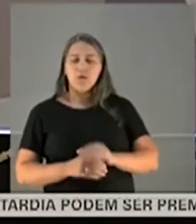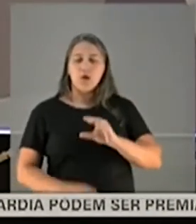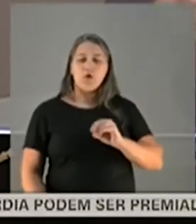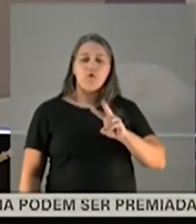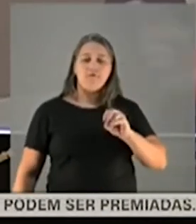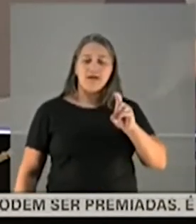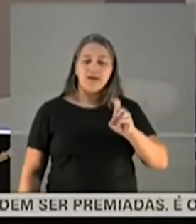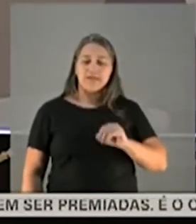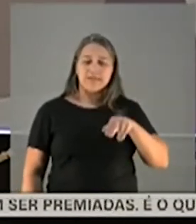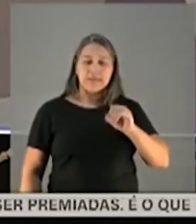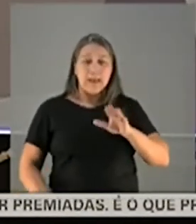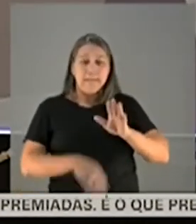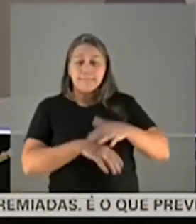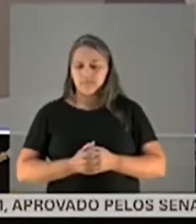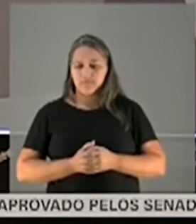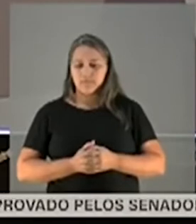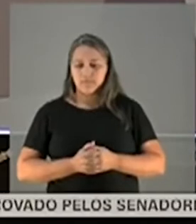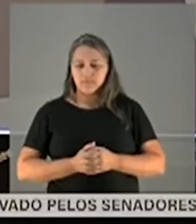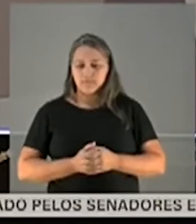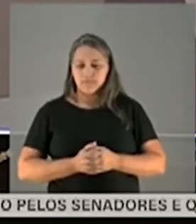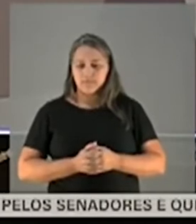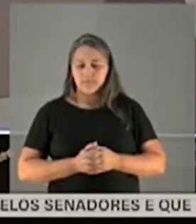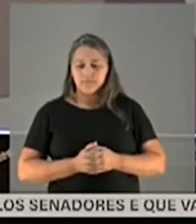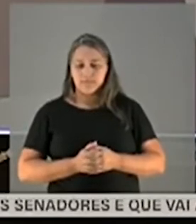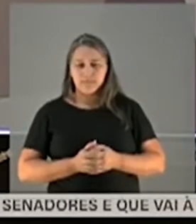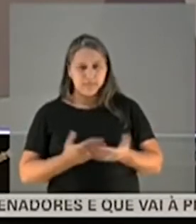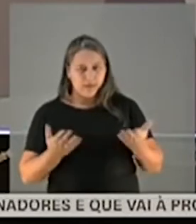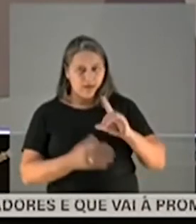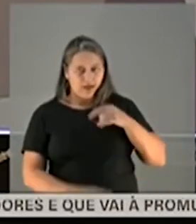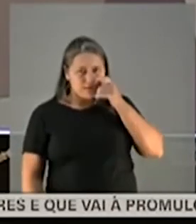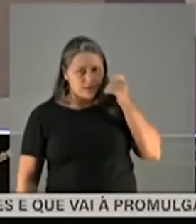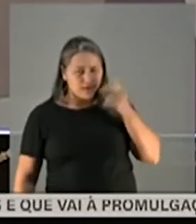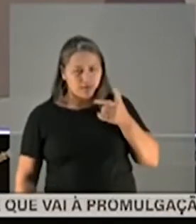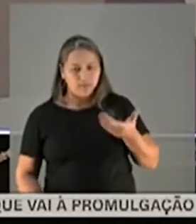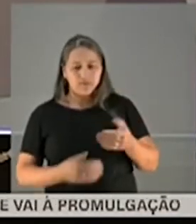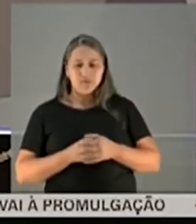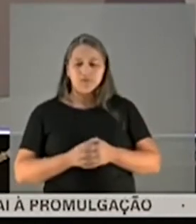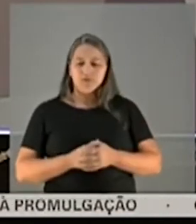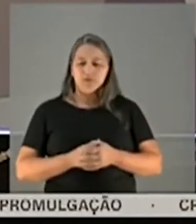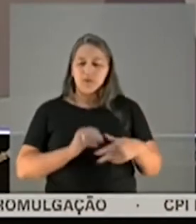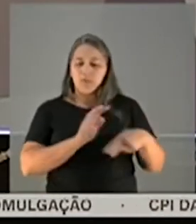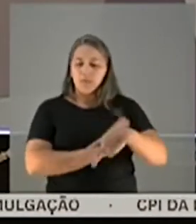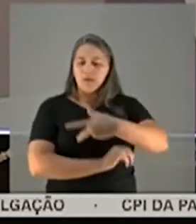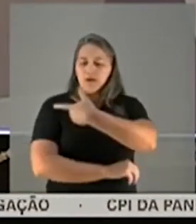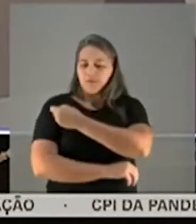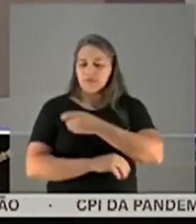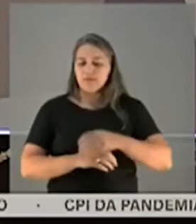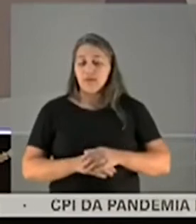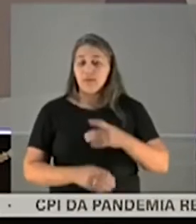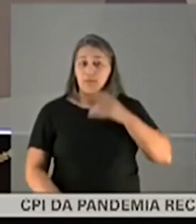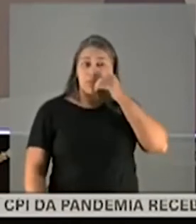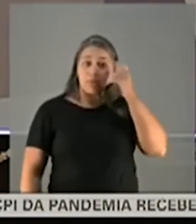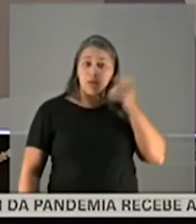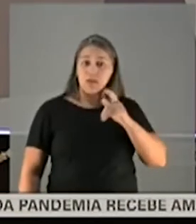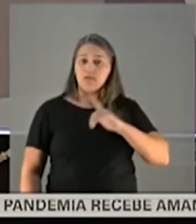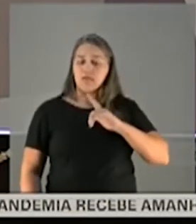vacina muito mais cara que a vacina da Pfizer. É interessante esse diálogo sobre a Covaxin e esse interesse que se teve